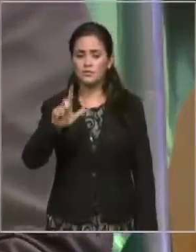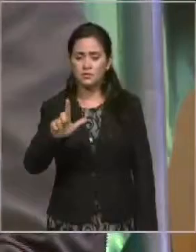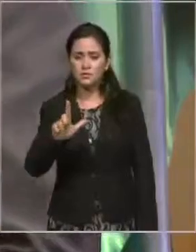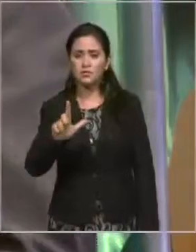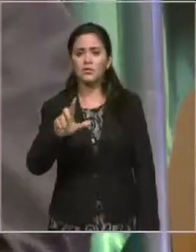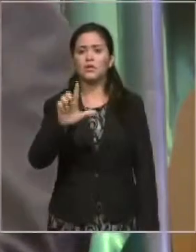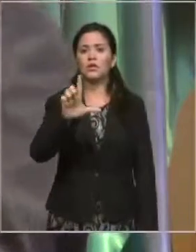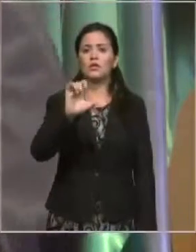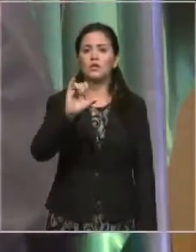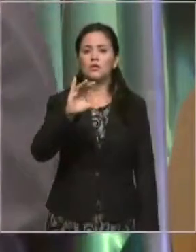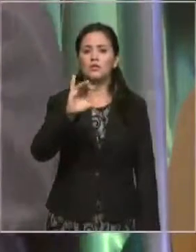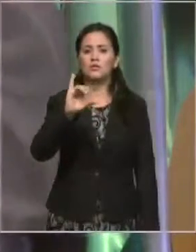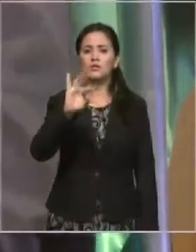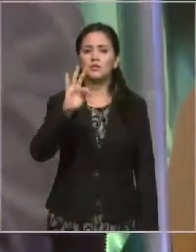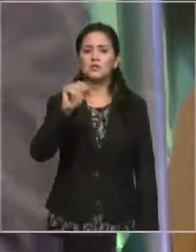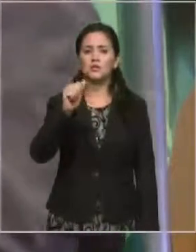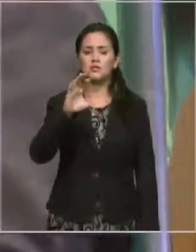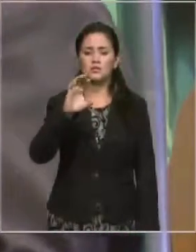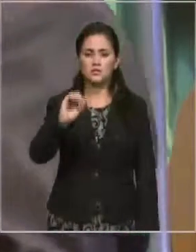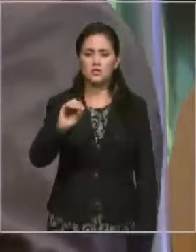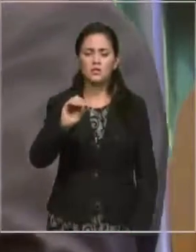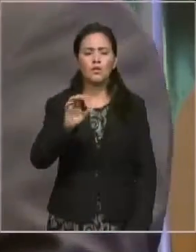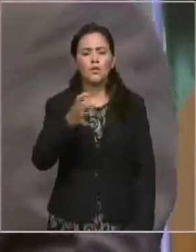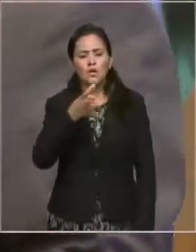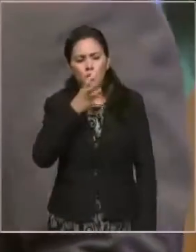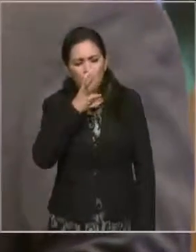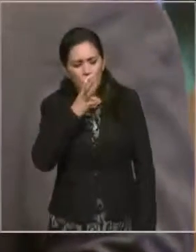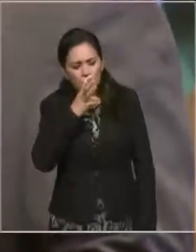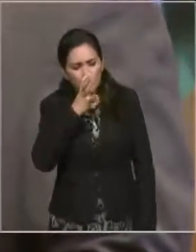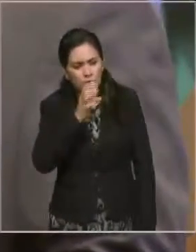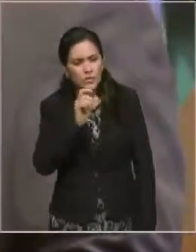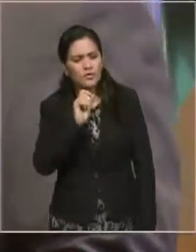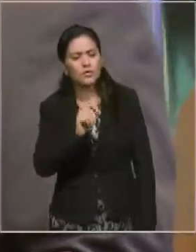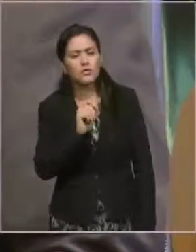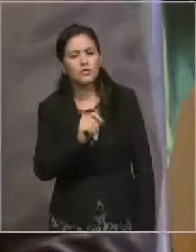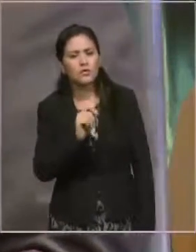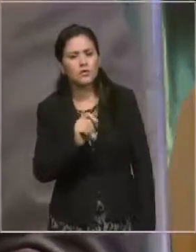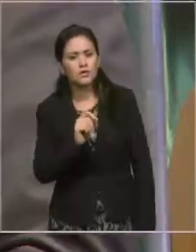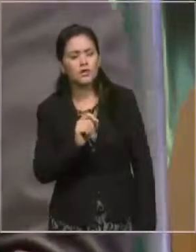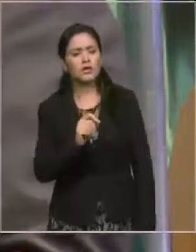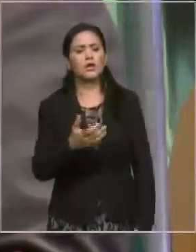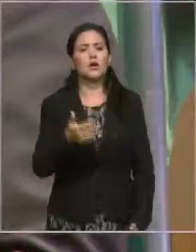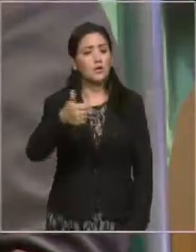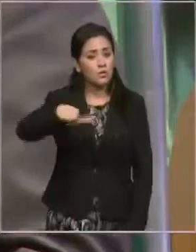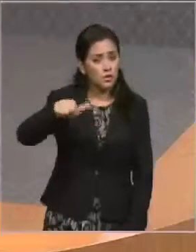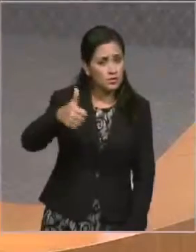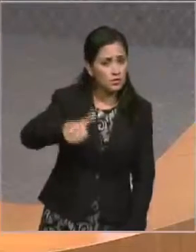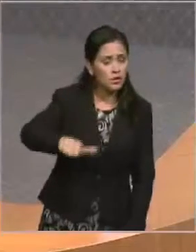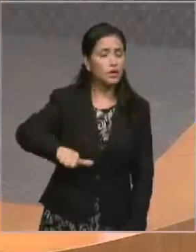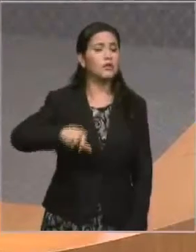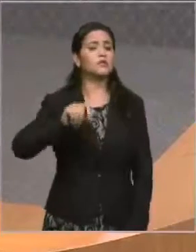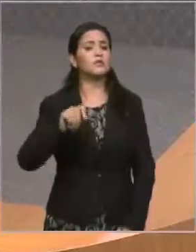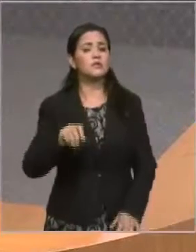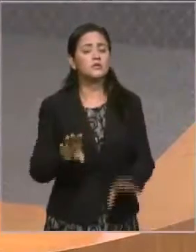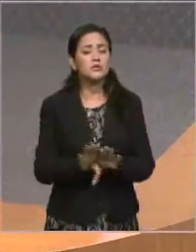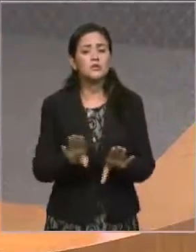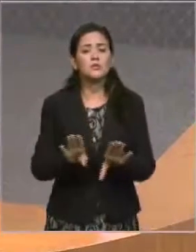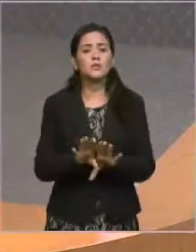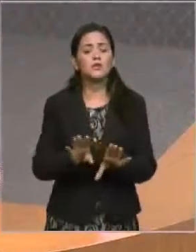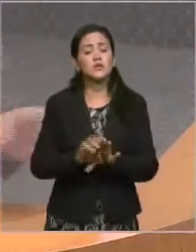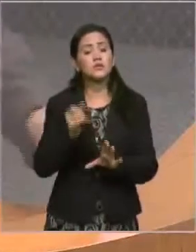segurança, qualidade, eficiência no transporte público. Permita uma parte, Excelência. Permito, deputado Edivaldo Holanda.